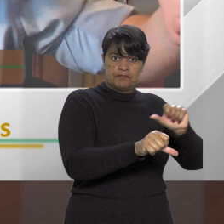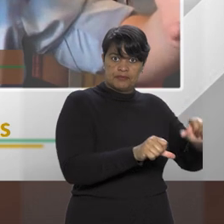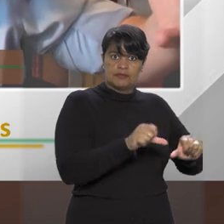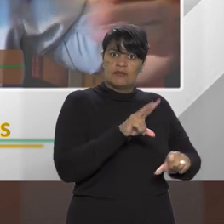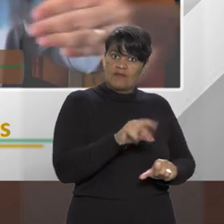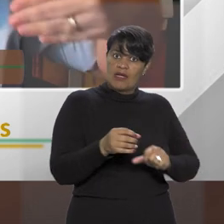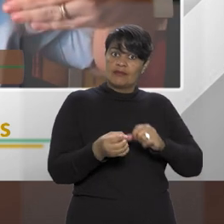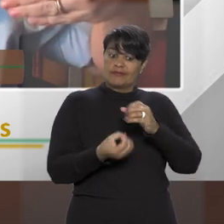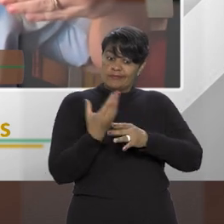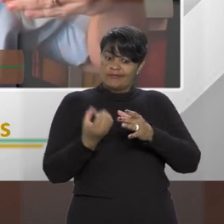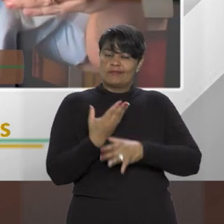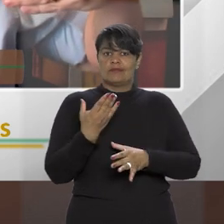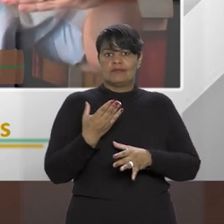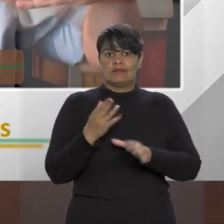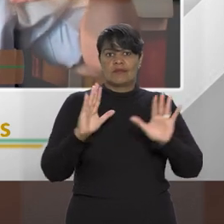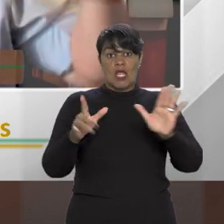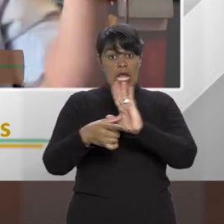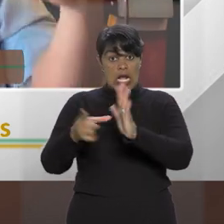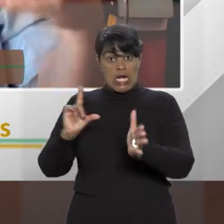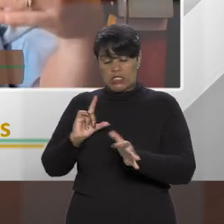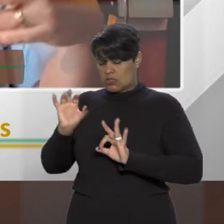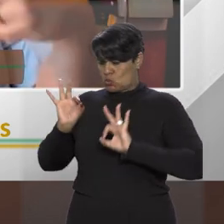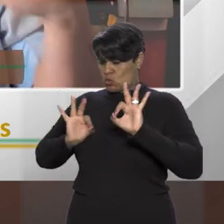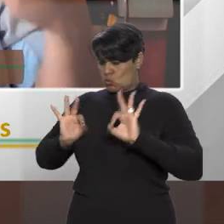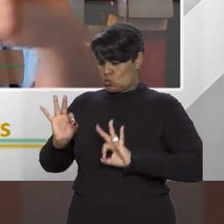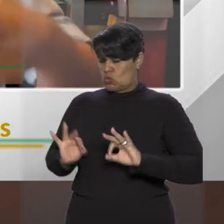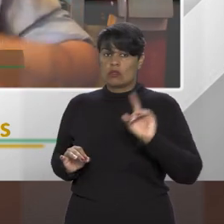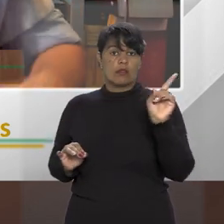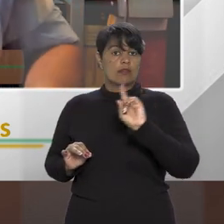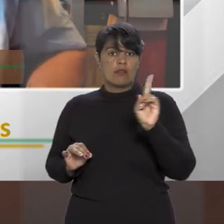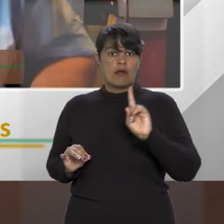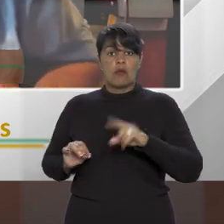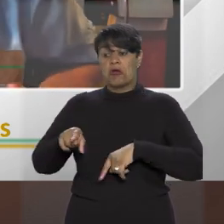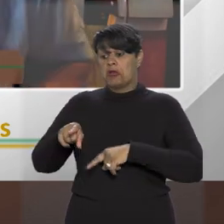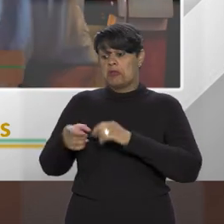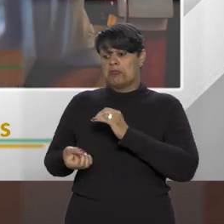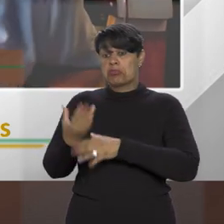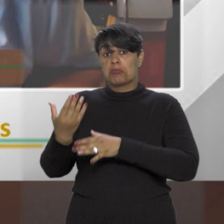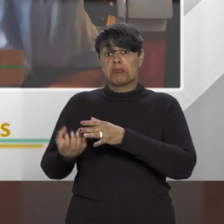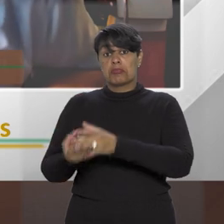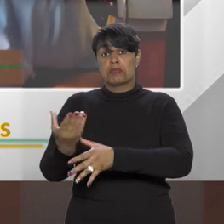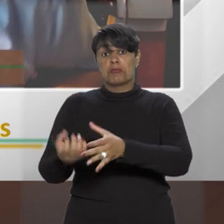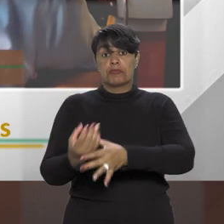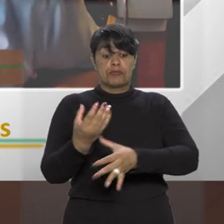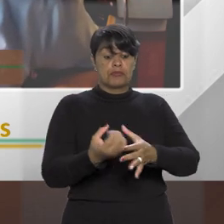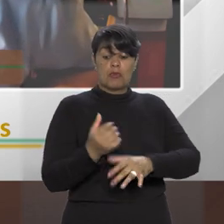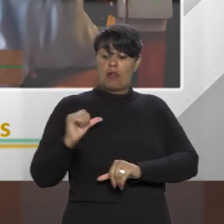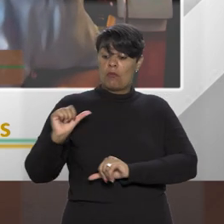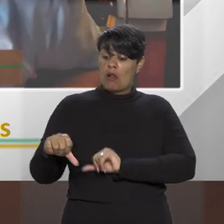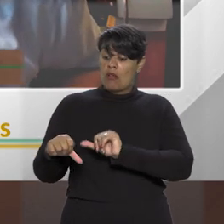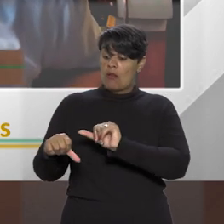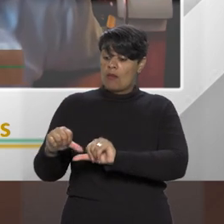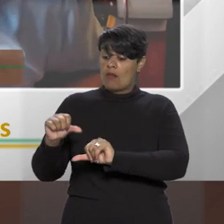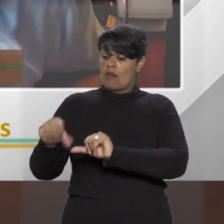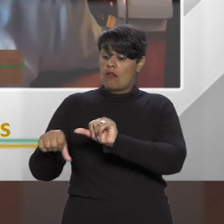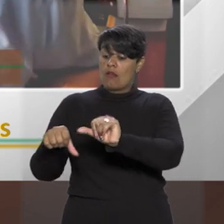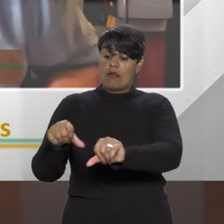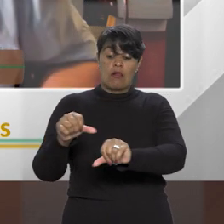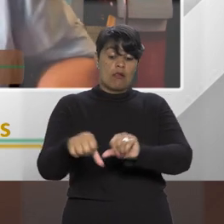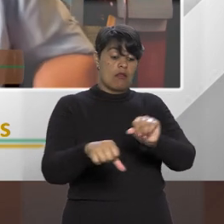surgindo a partir da combinação dessas diversas interações. É mais ou menos, Fátima, a